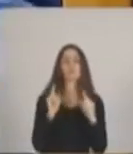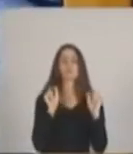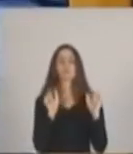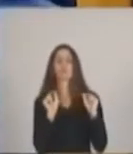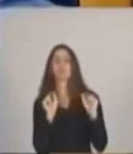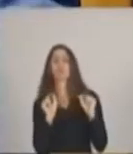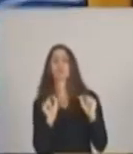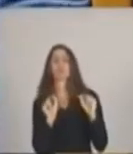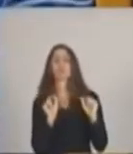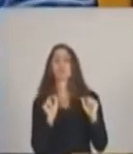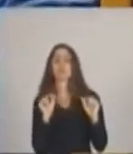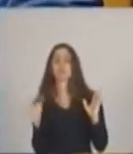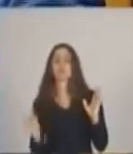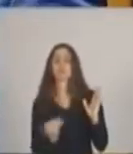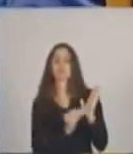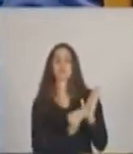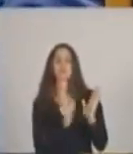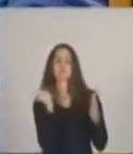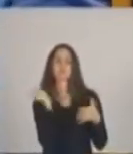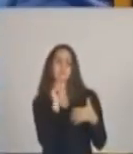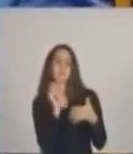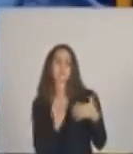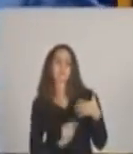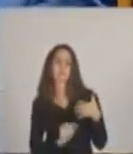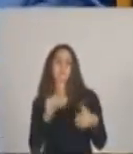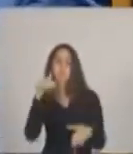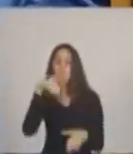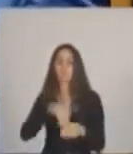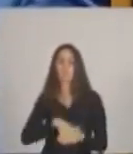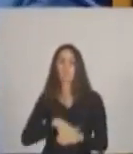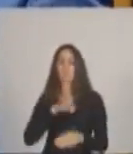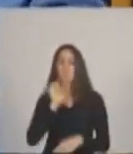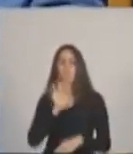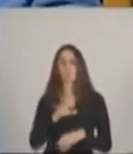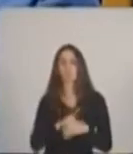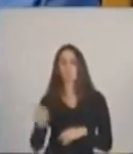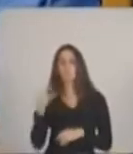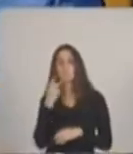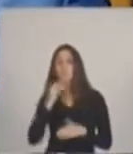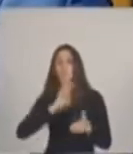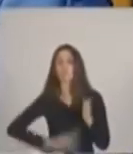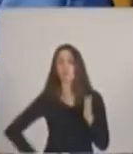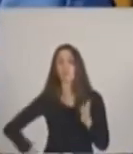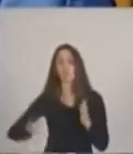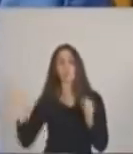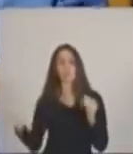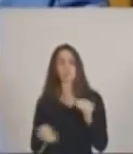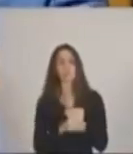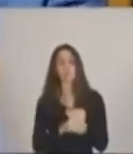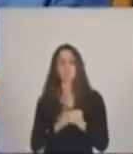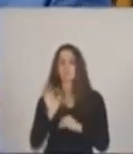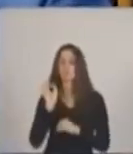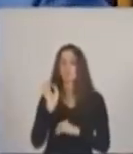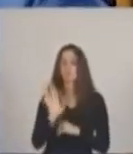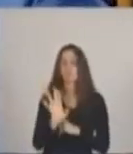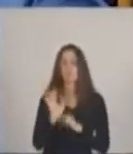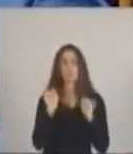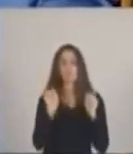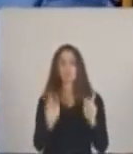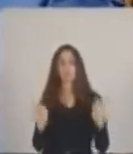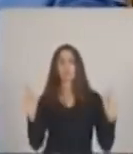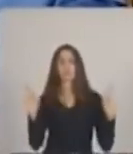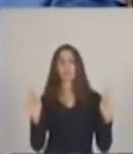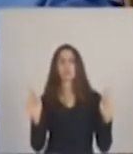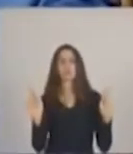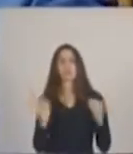colocar as questões e votar o parecer. Se ele falar que vai retirar e botar só a parte da constitucionalidade, ok, como